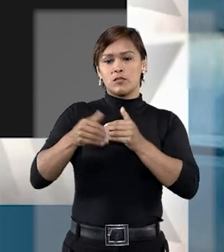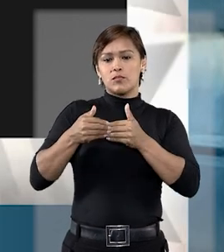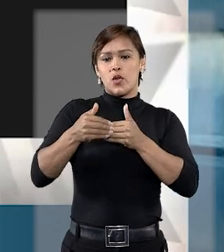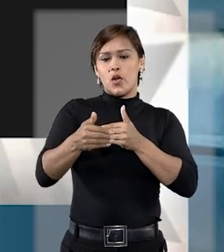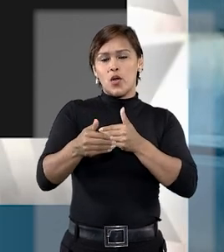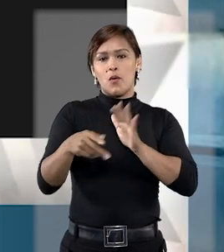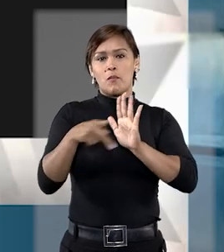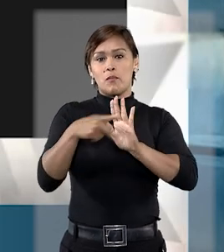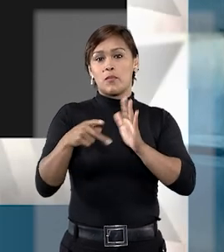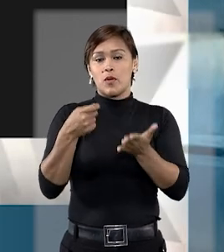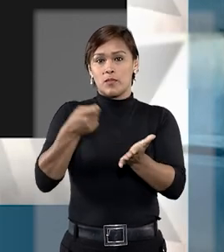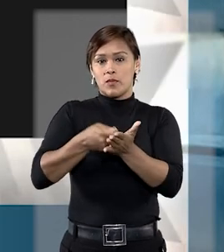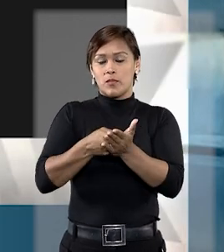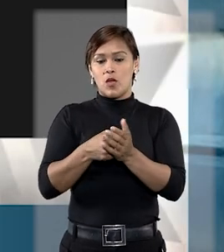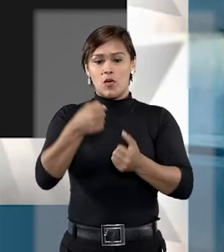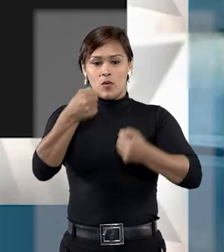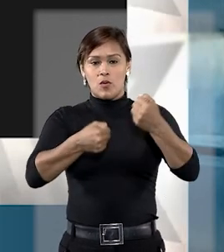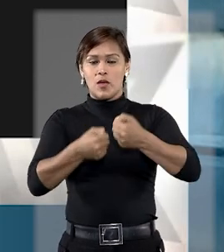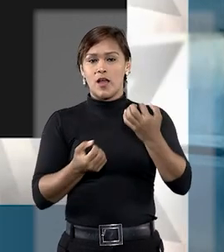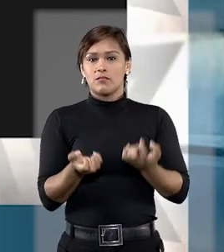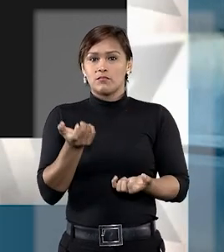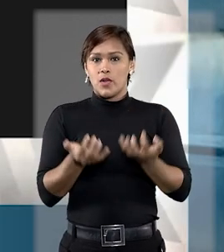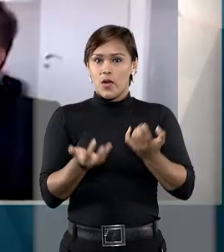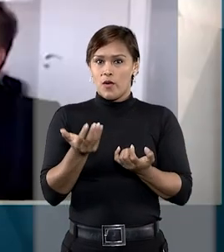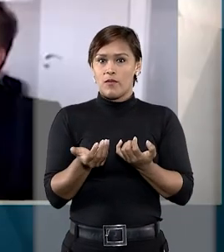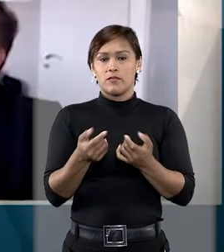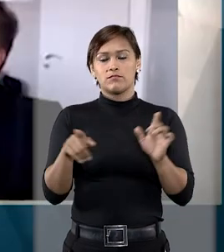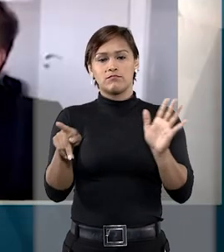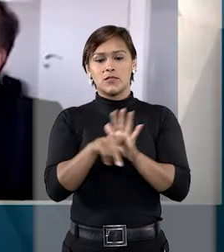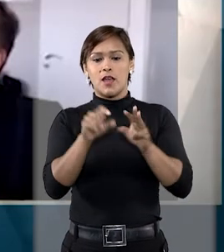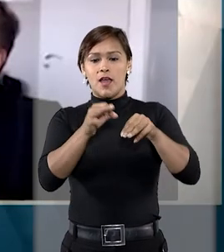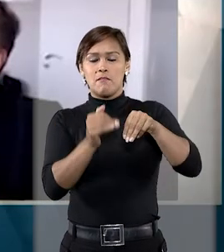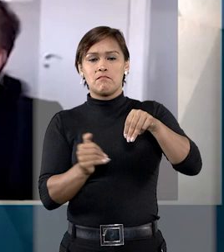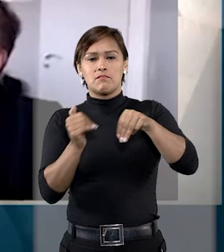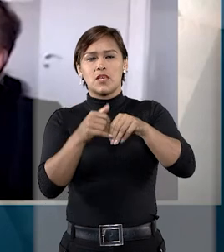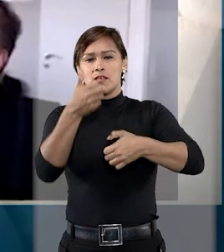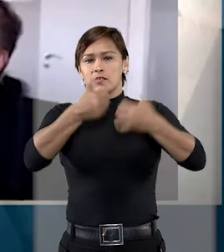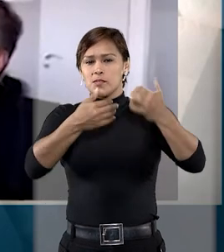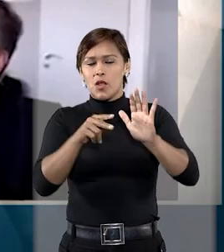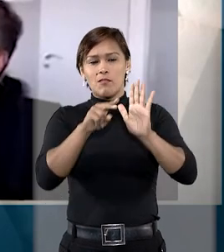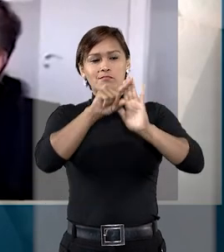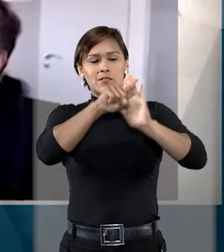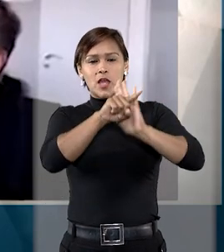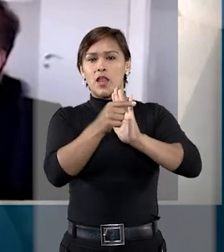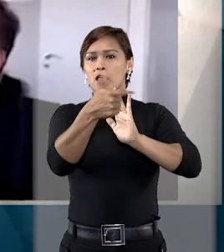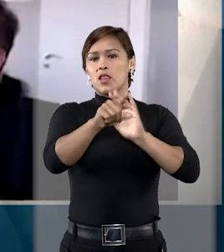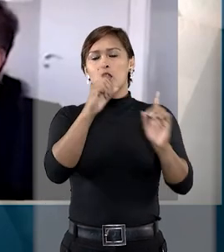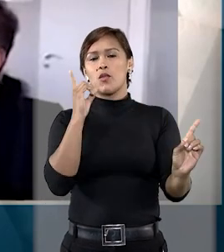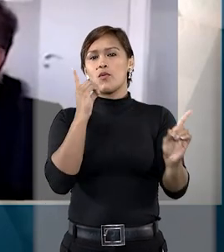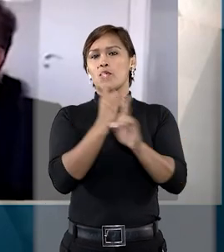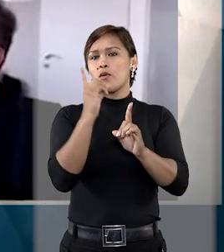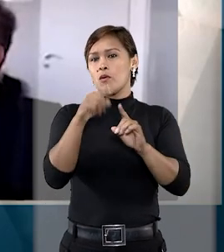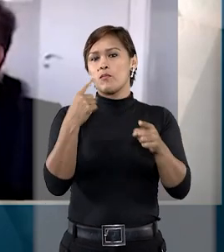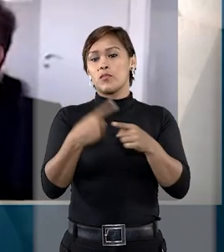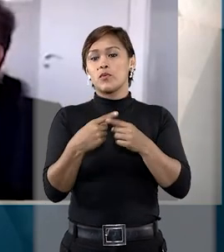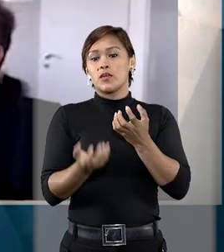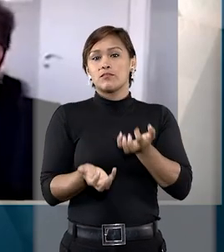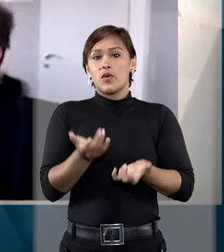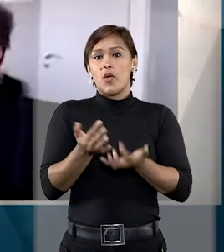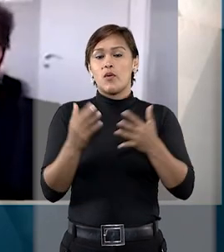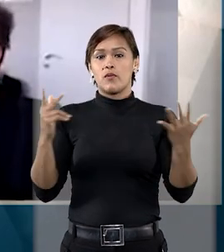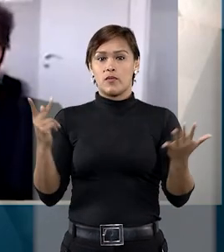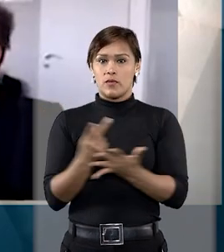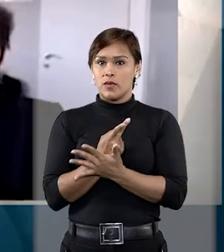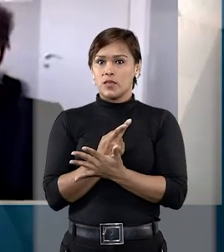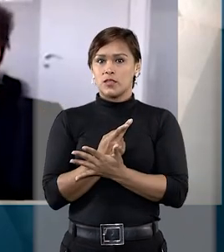do produto, uma vez que o veículo pegou fogo. Segundo a ministra, embora a perícia não tenha identificado a causa do